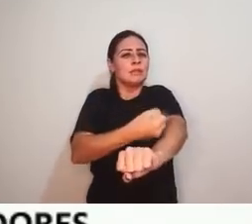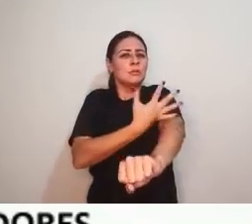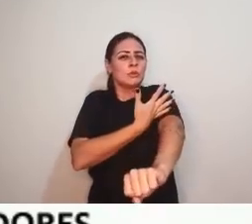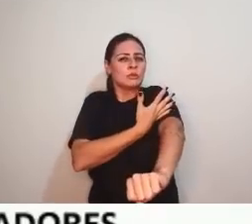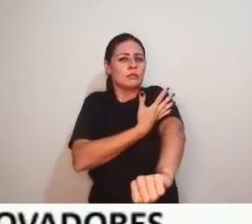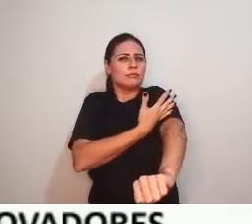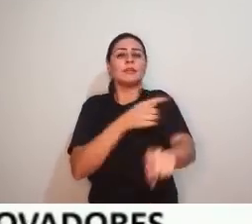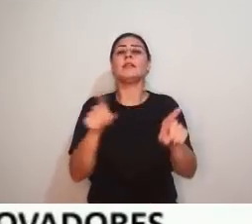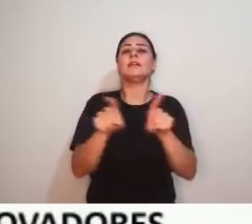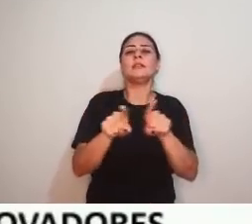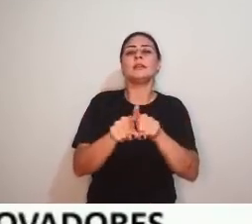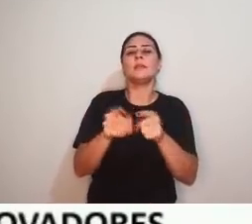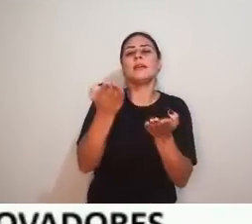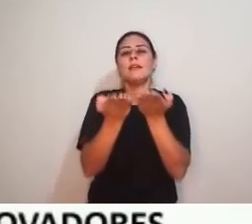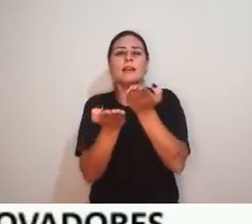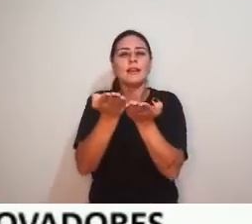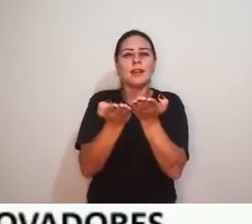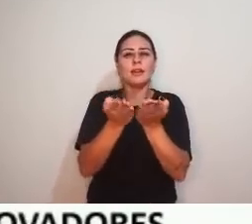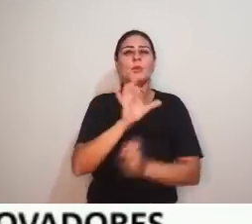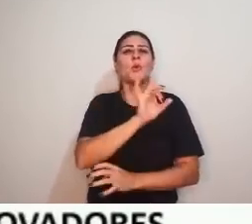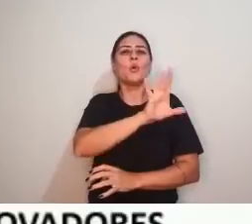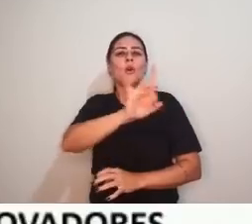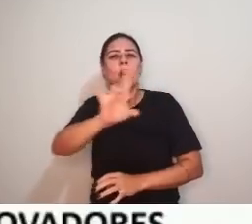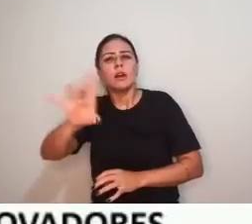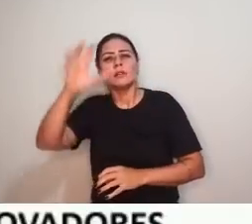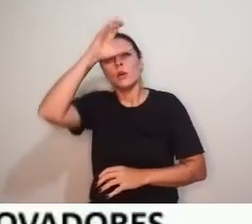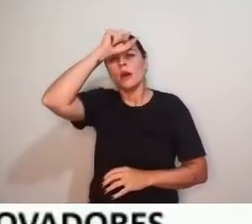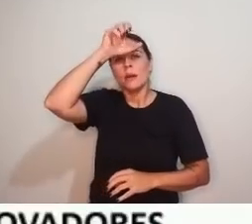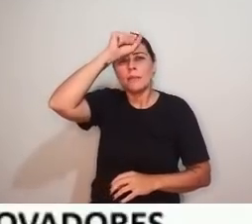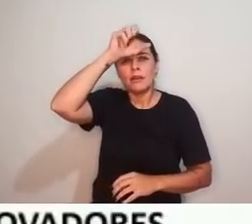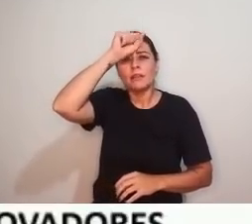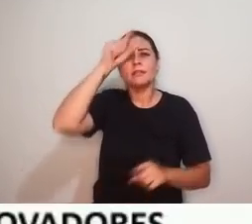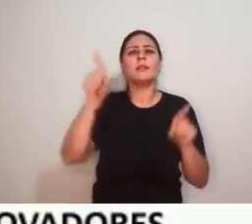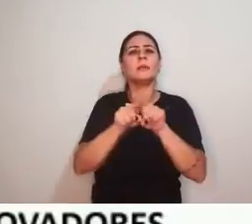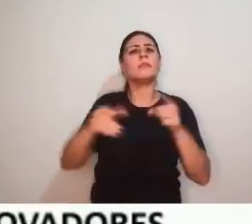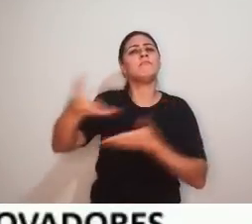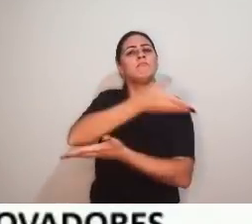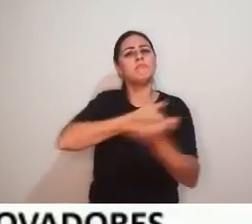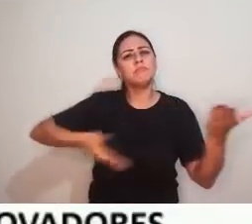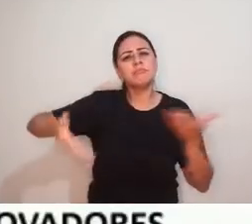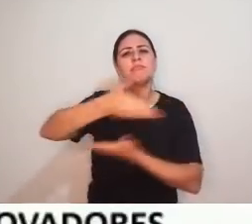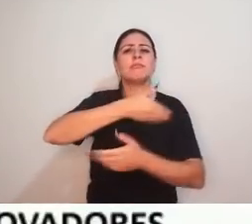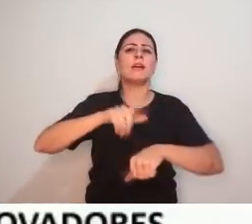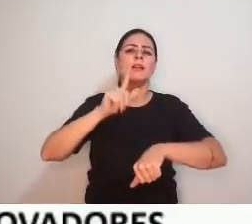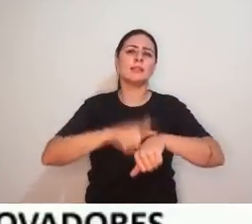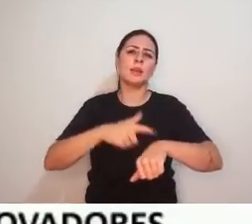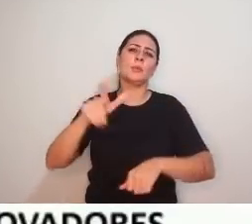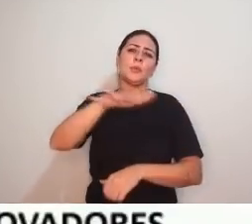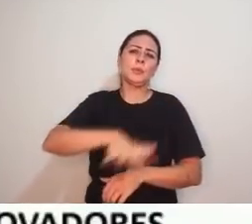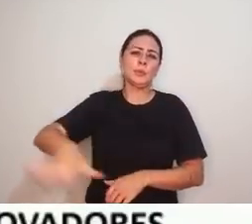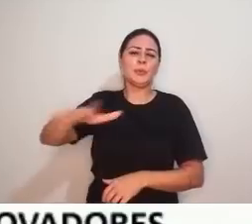socioemocionais. Equilíbrio entre aprendizagem pessoal e de grupo, respeito ao ritmo de cada um e integração dos tempos, espaços e